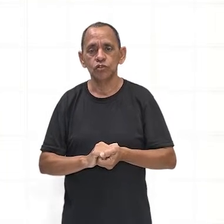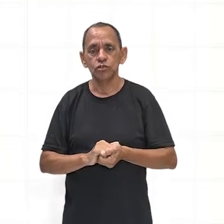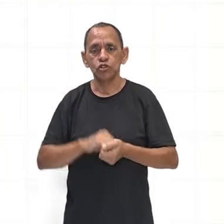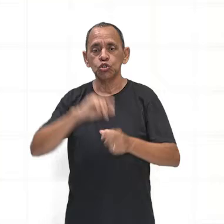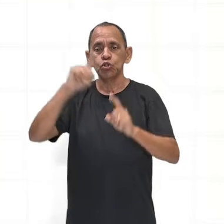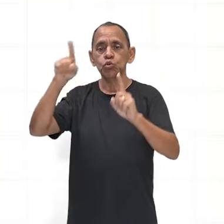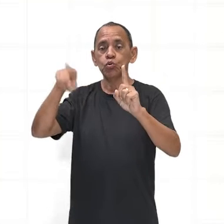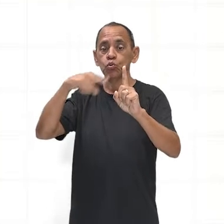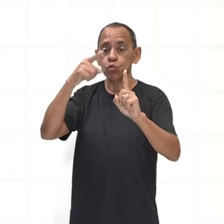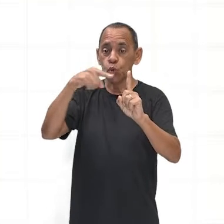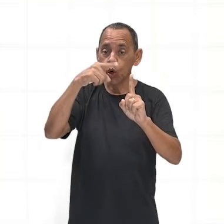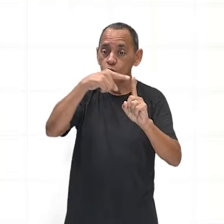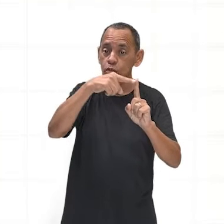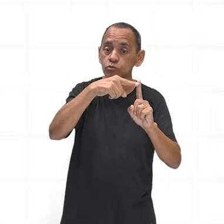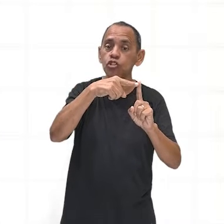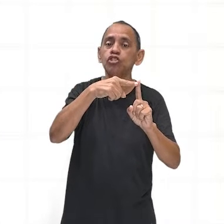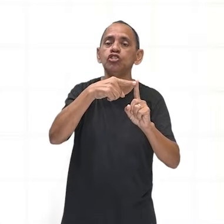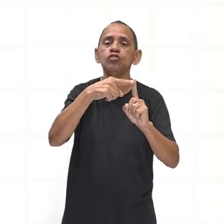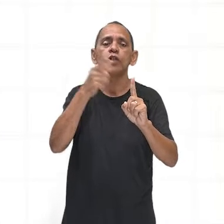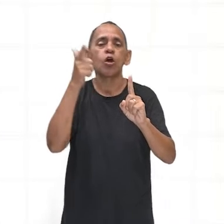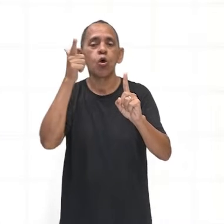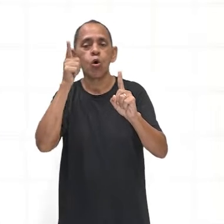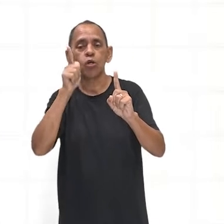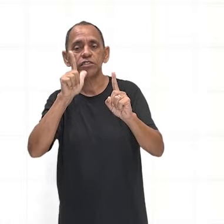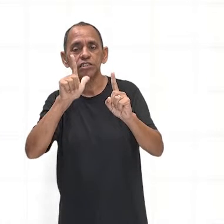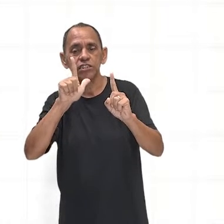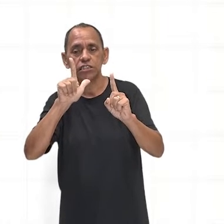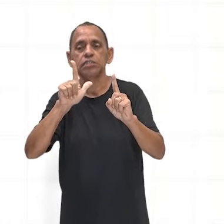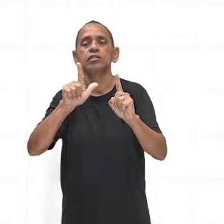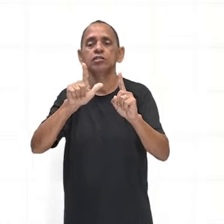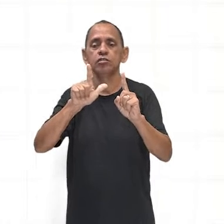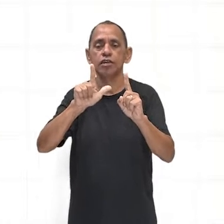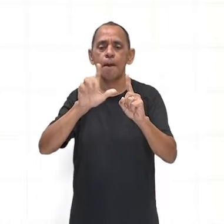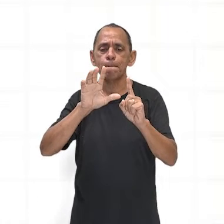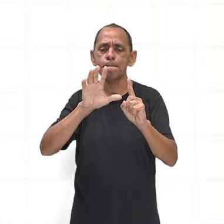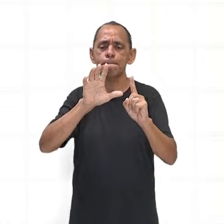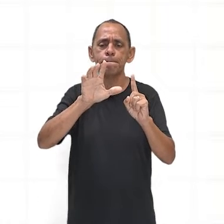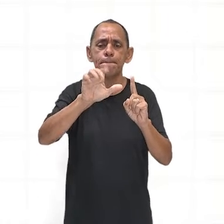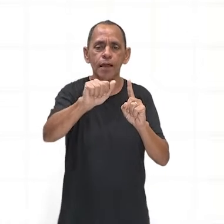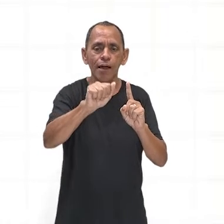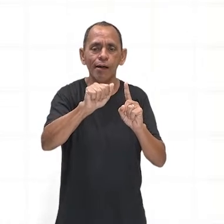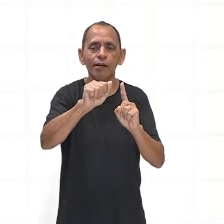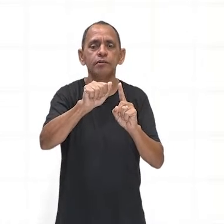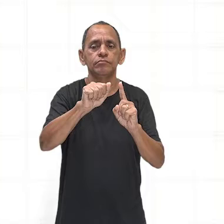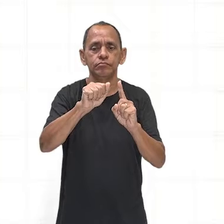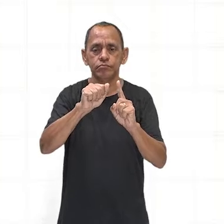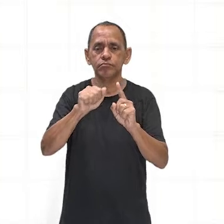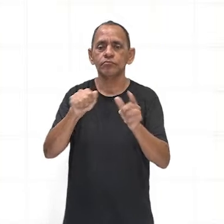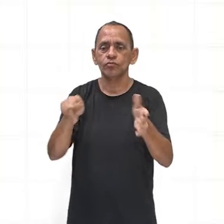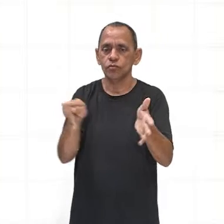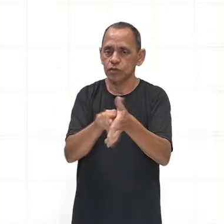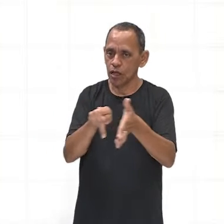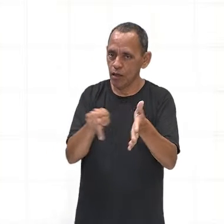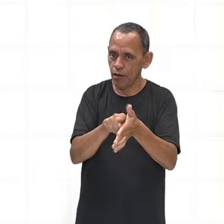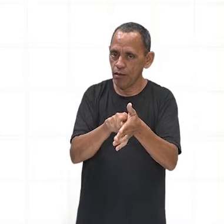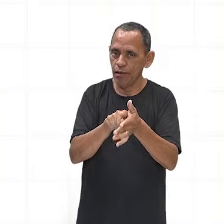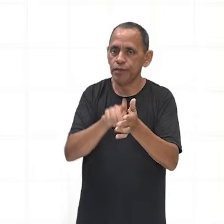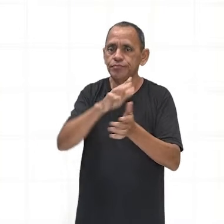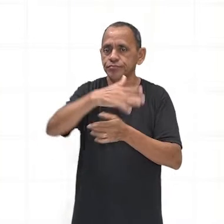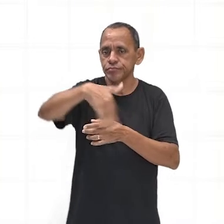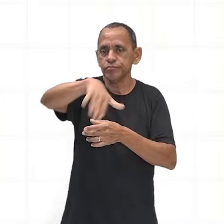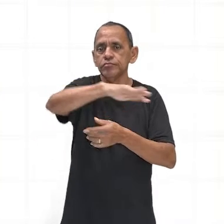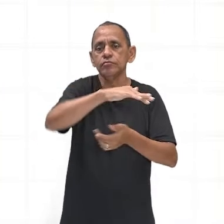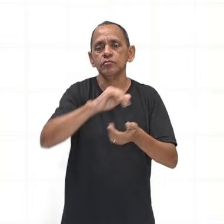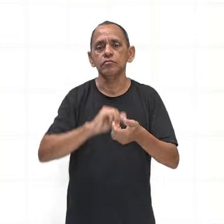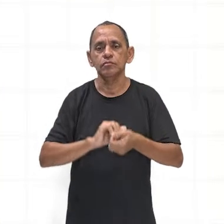era conquistar, era dominar ali parte da região. Um exemplo disso, olha só, eram as